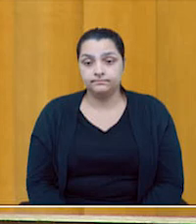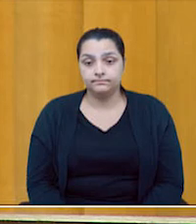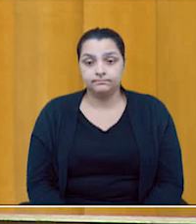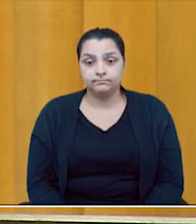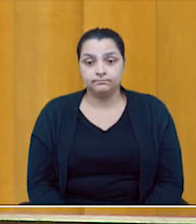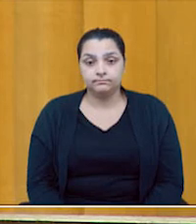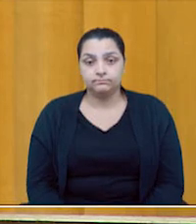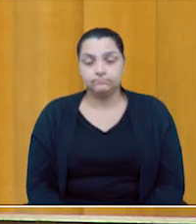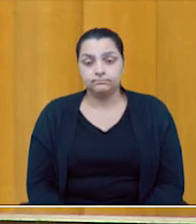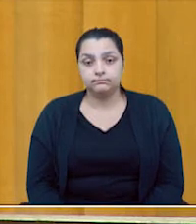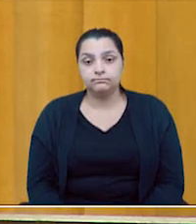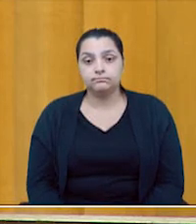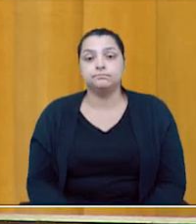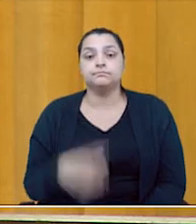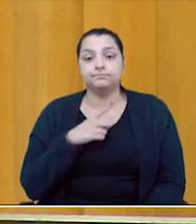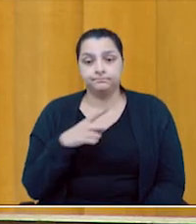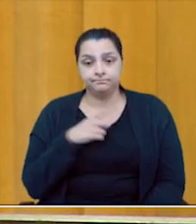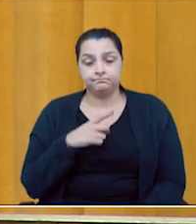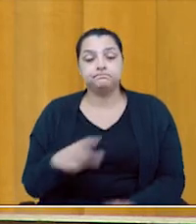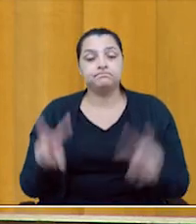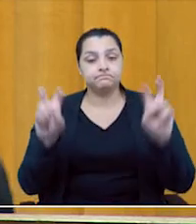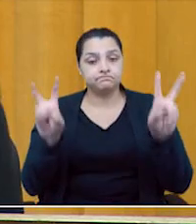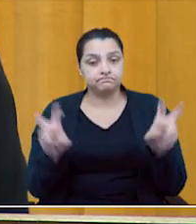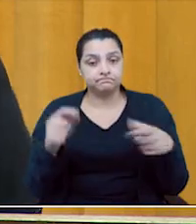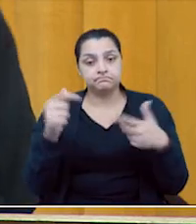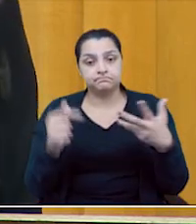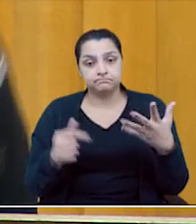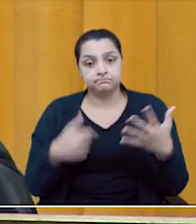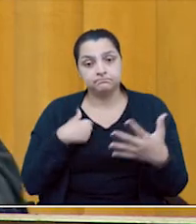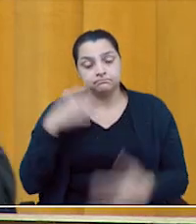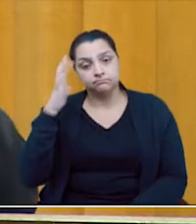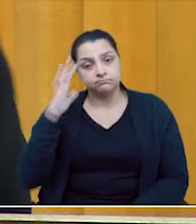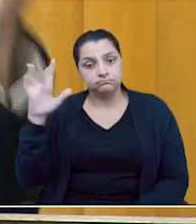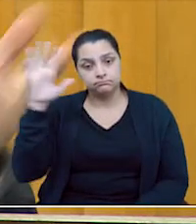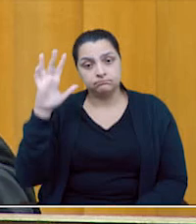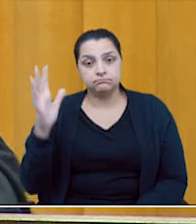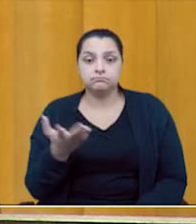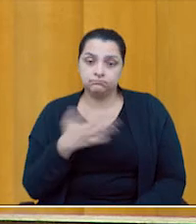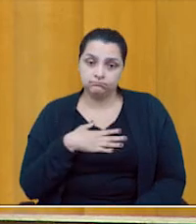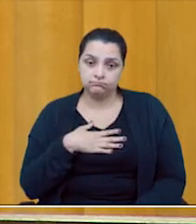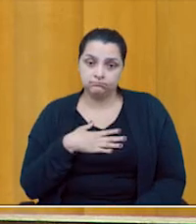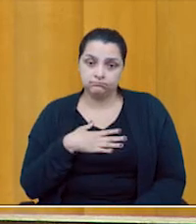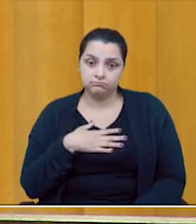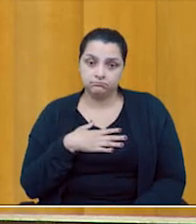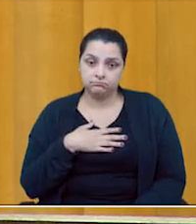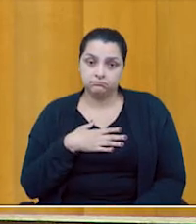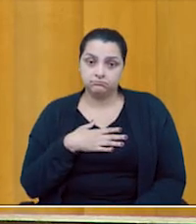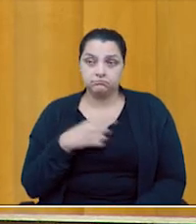Então existem outros componentes, sim, que estão relacionados, penso eu, isso aqui é um. Estou fazendo um brainstorm muito rápido e ligeiro desses